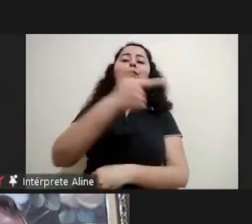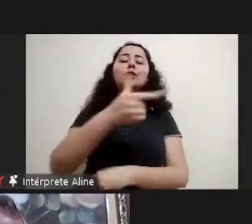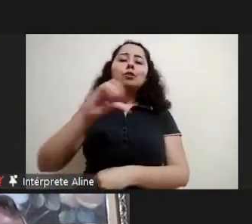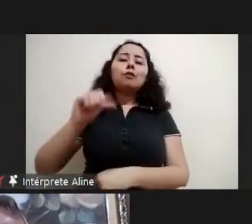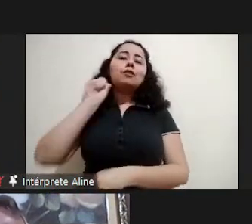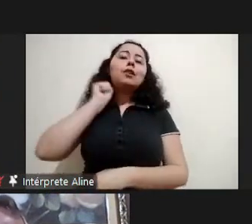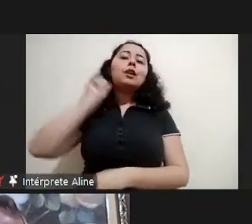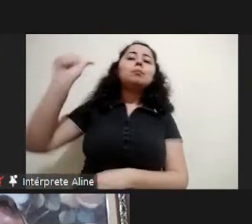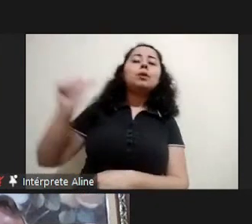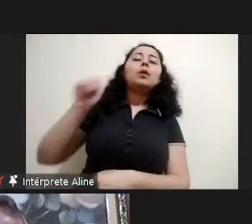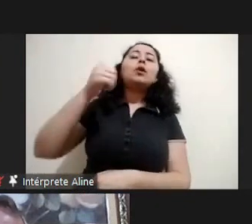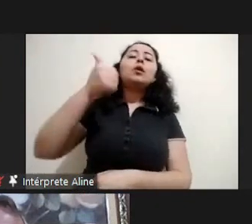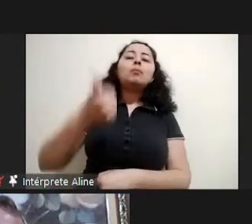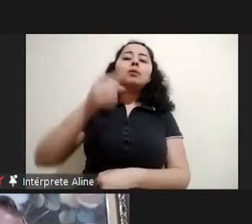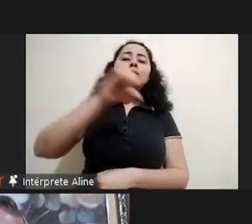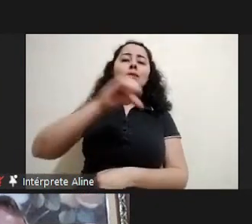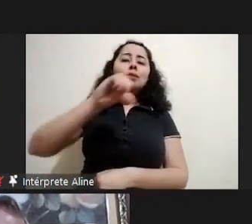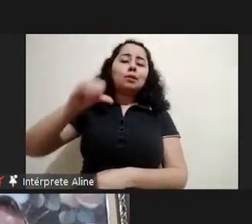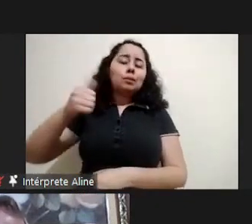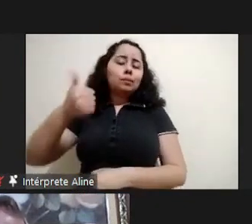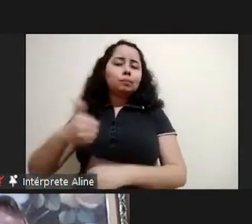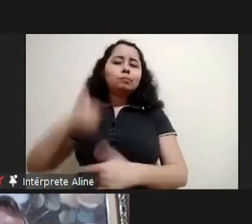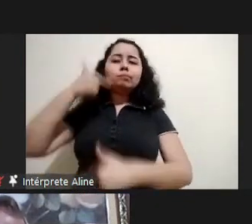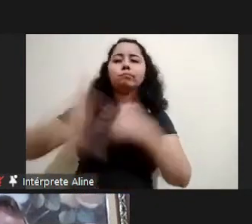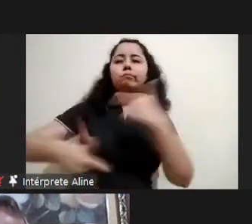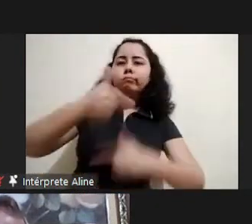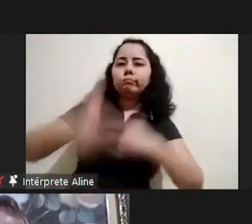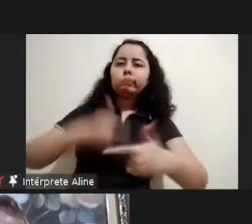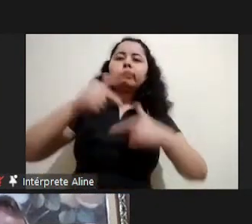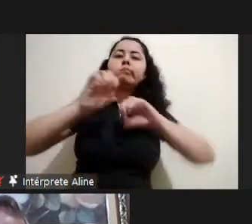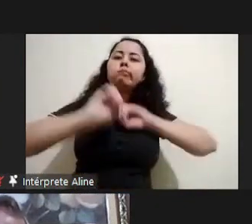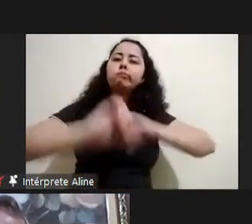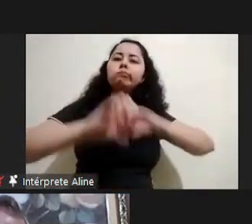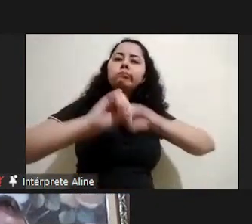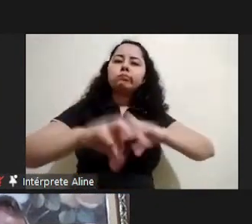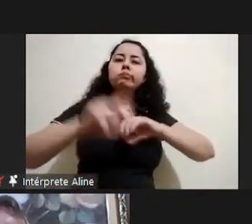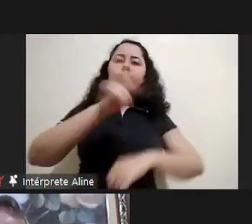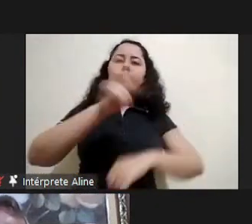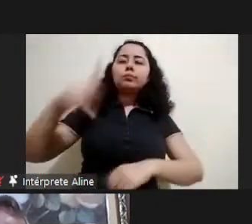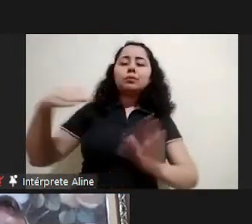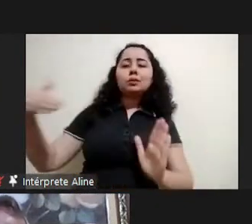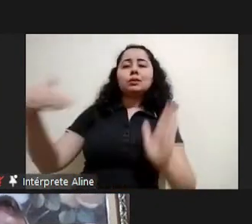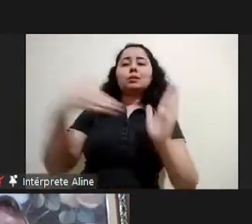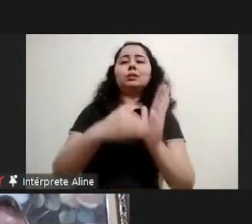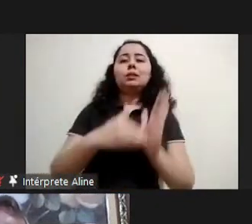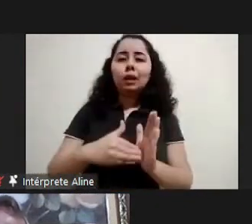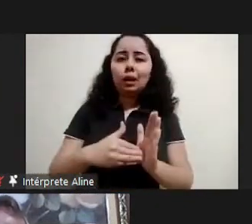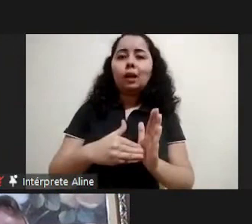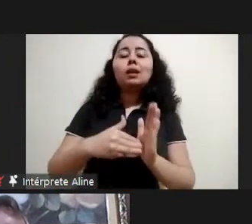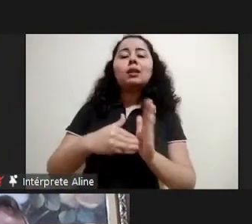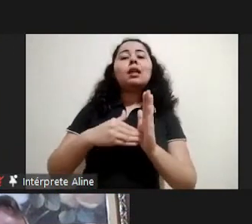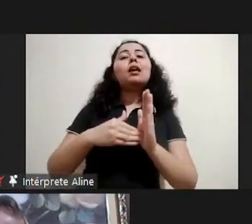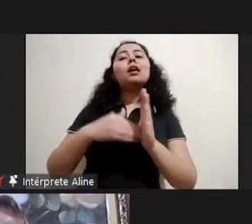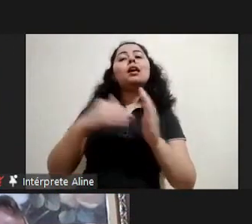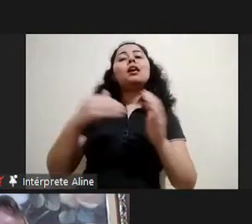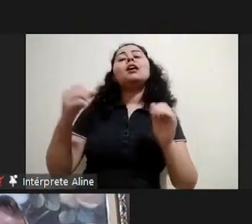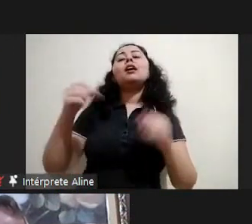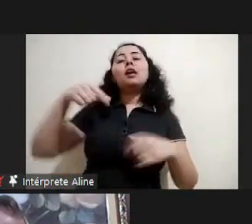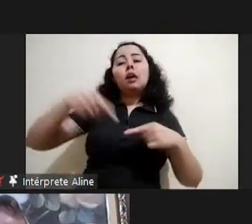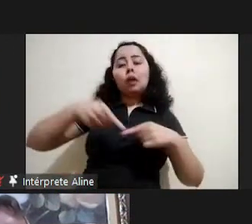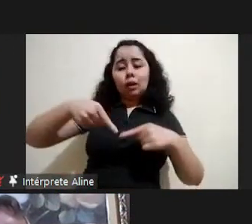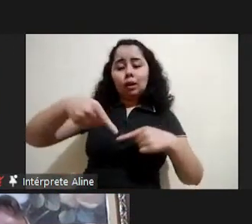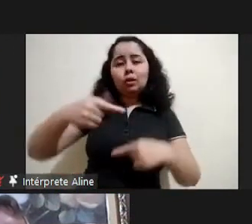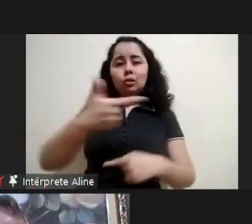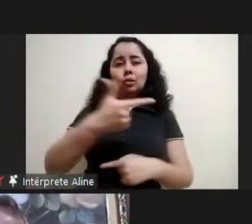exercendo suas atividades docentes até 17 de fevereiro de 2021. Como professor da UFJF, além das